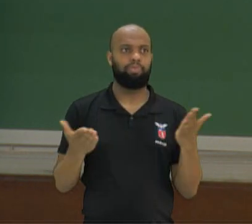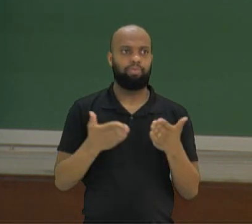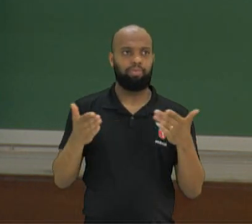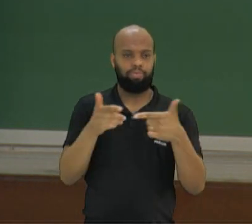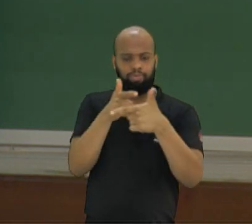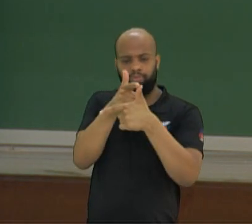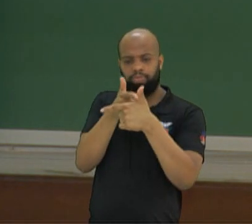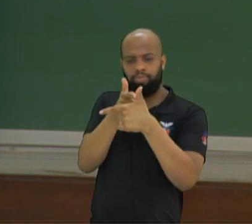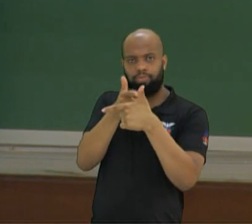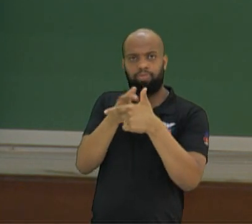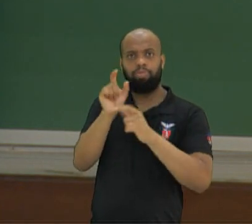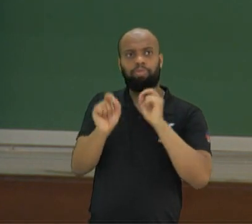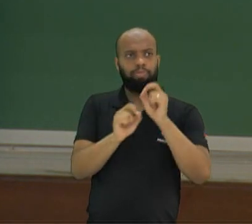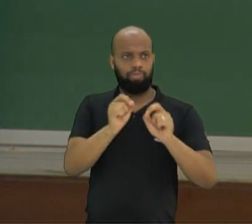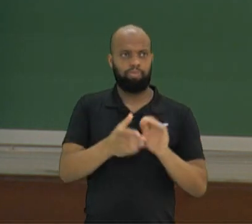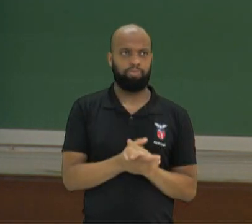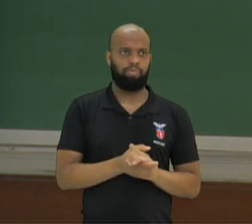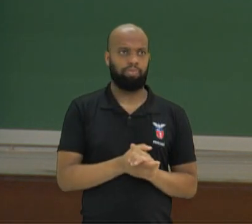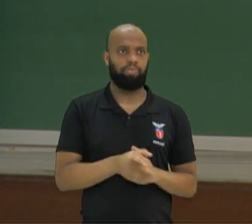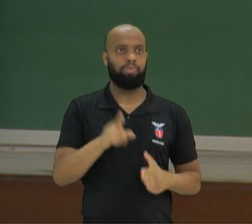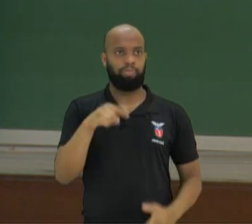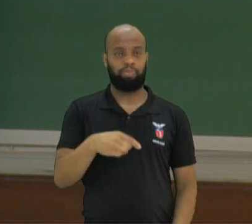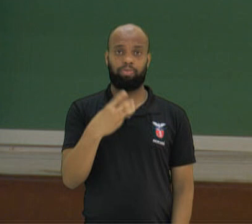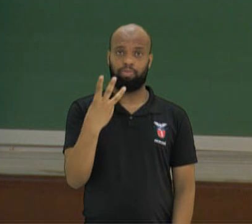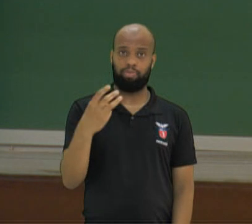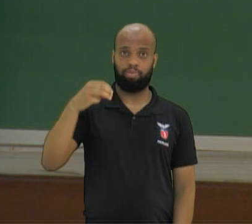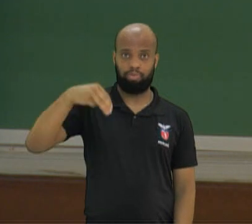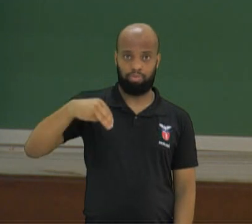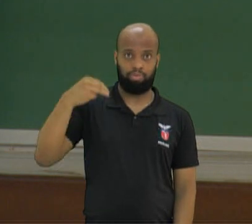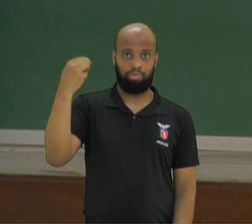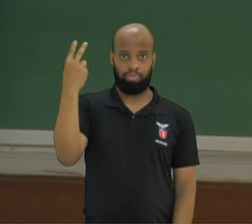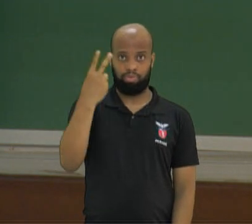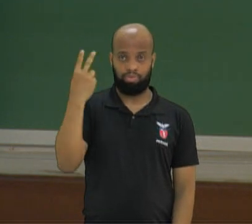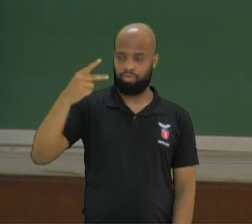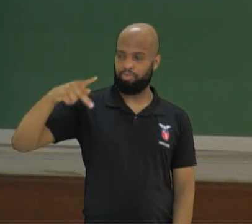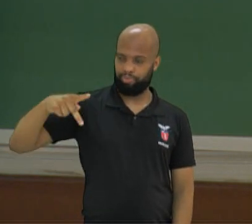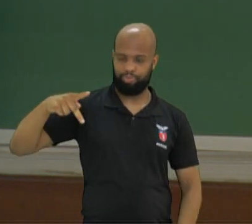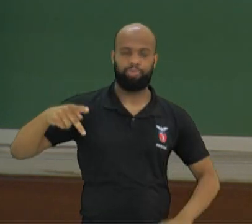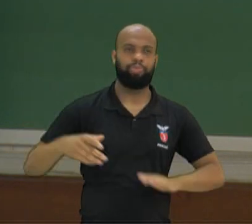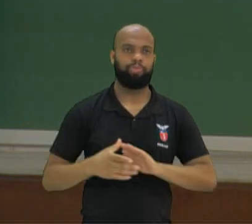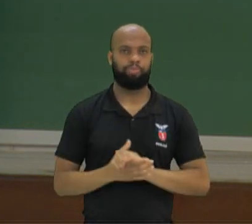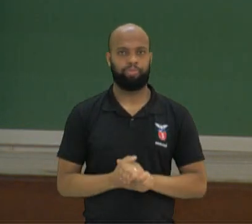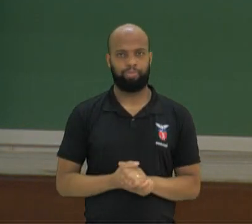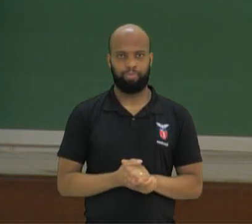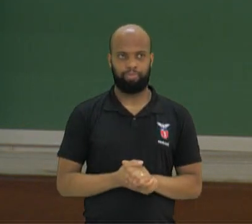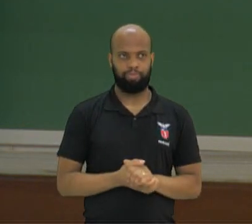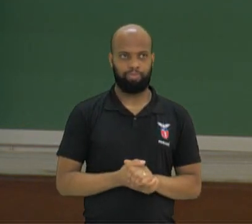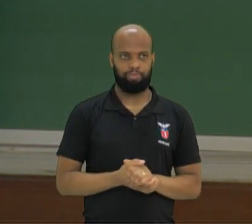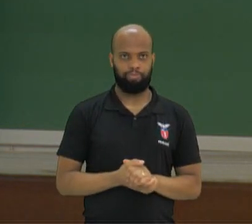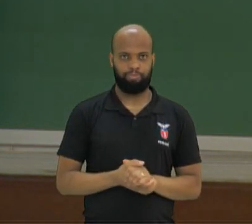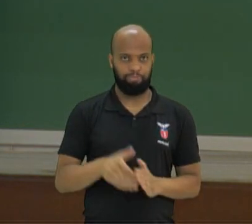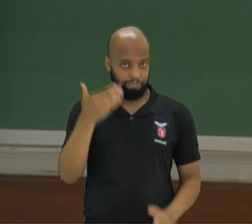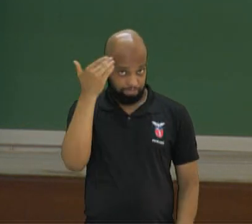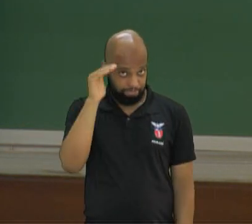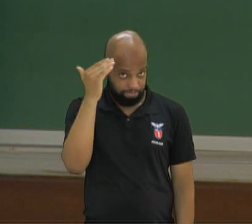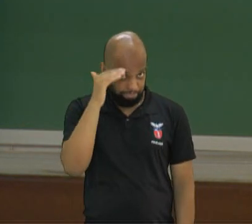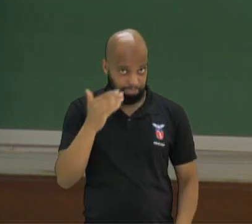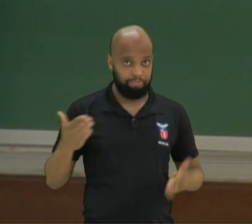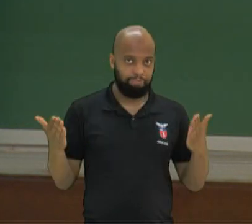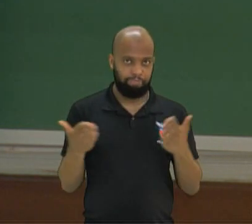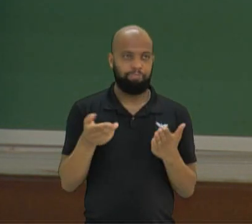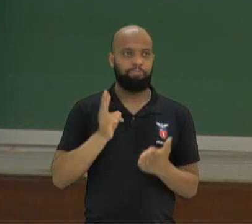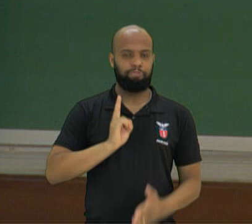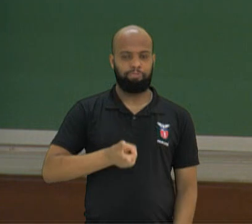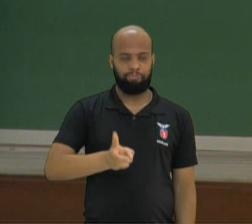largura? A largura vai ser 3m ao quadrado do P. Beleza? Tranquilo? Então vamos